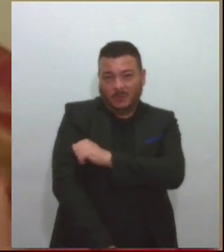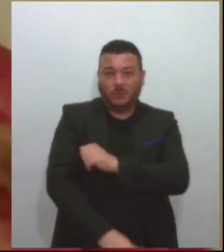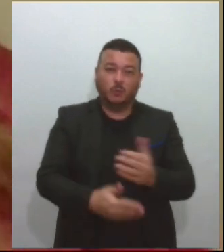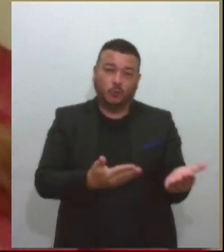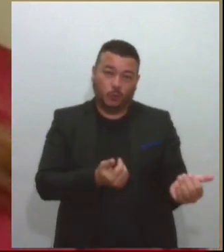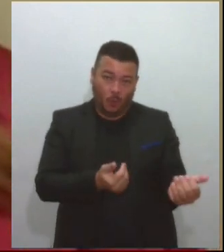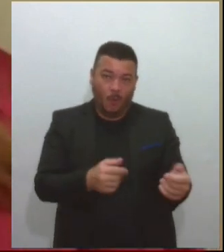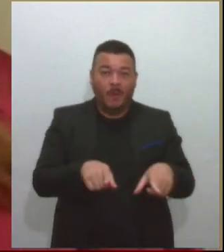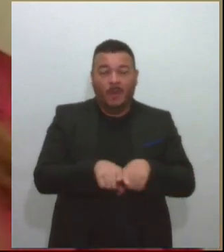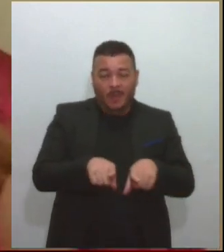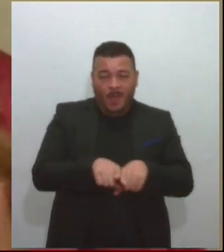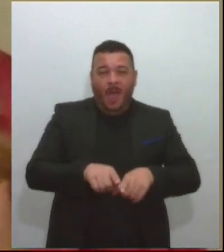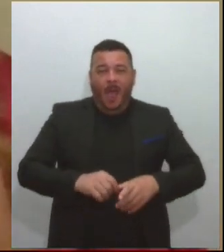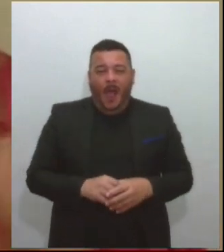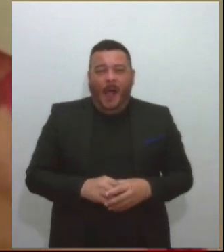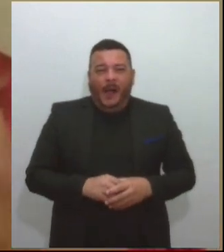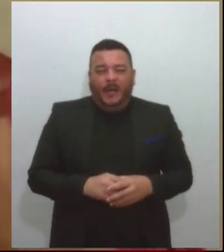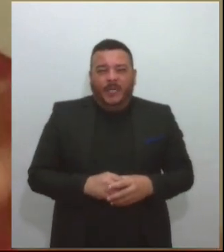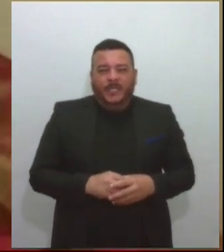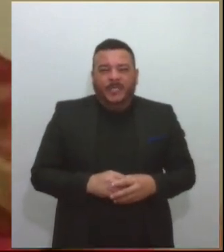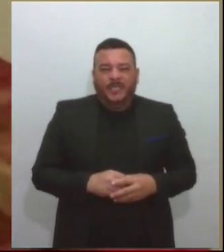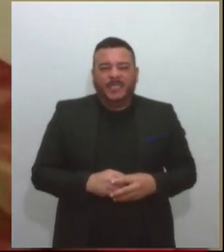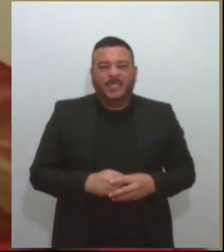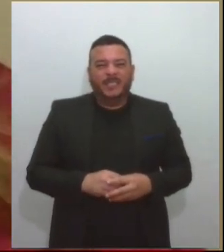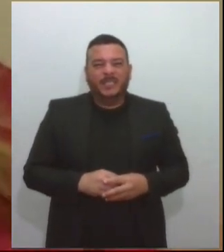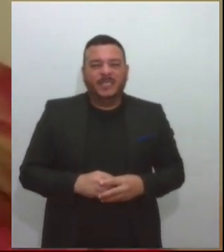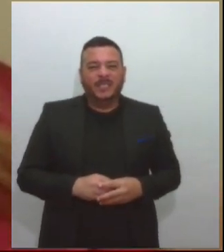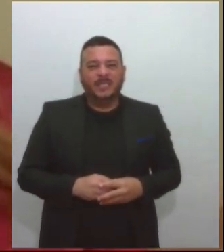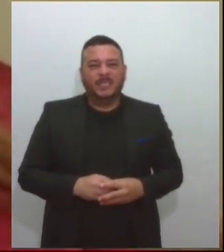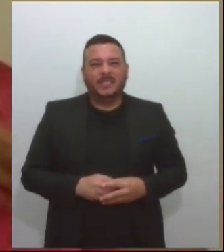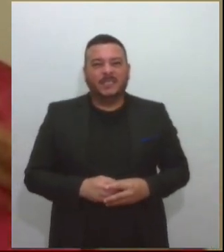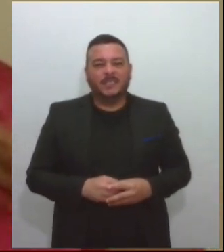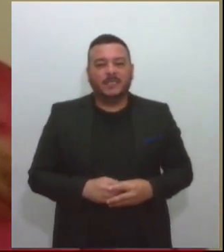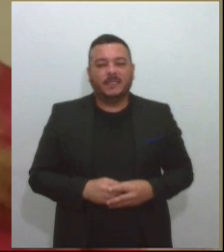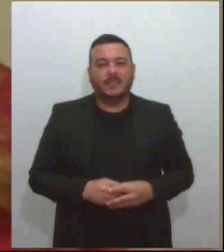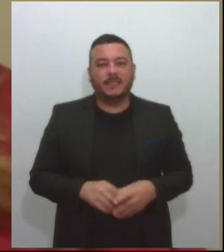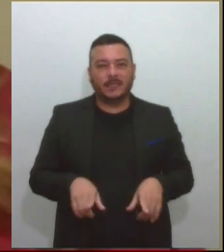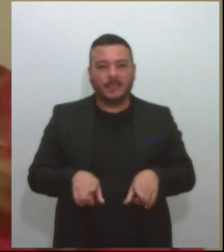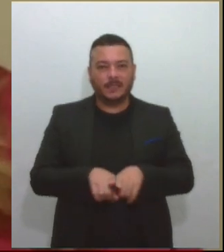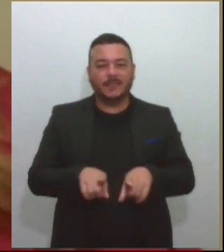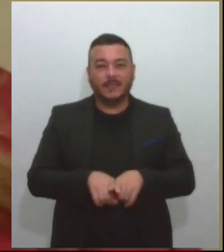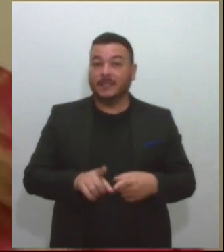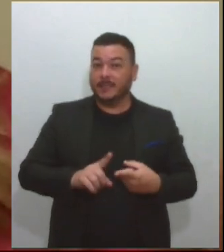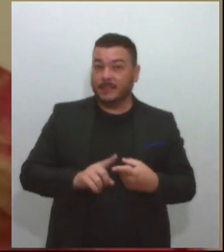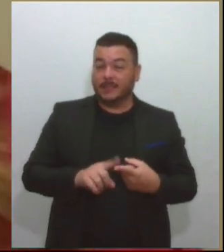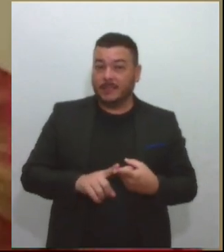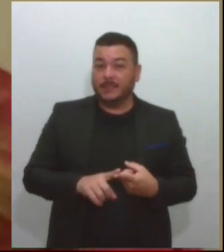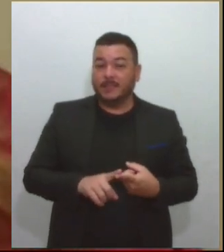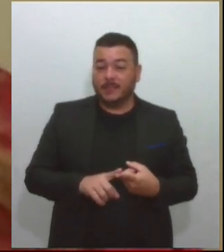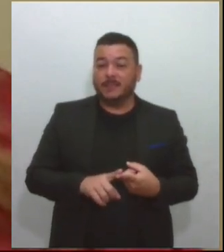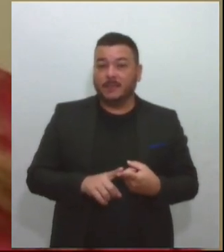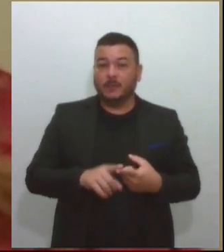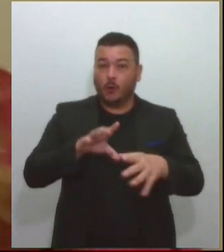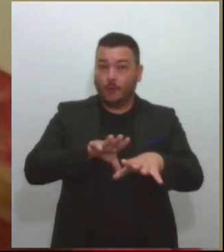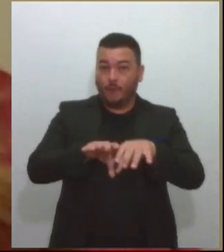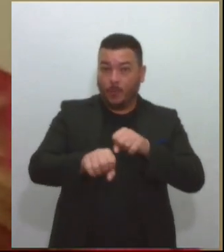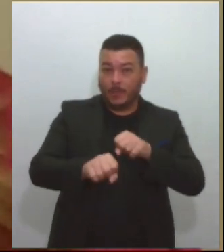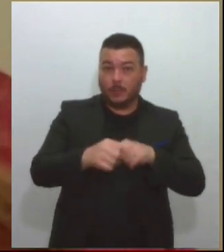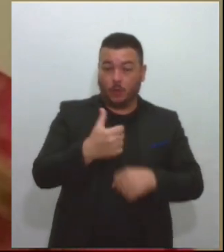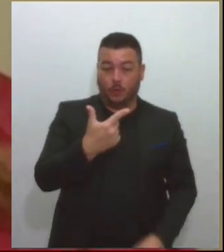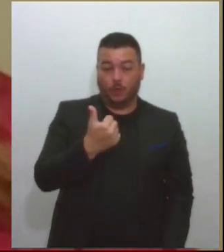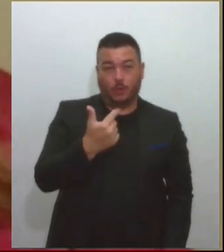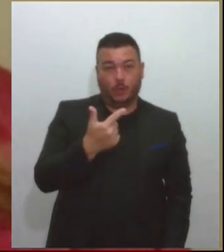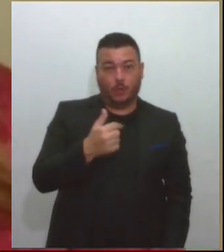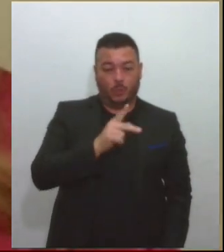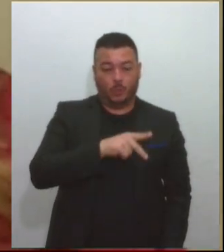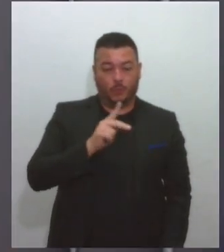E também uma formação para 12 professores que atuam dentro dessas salas de